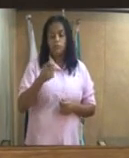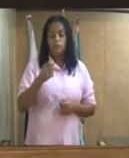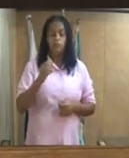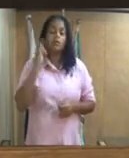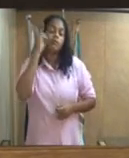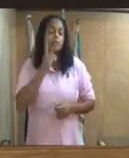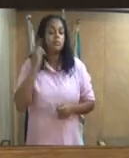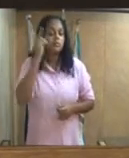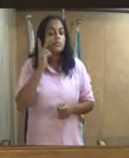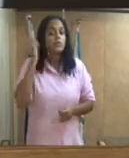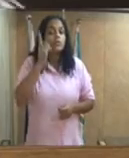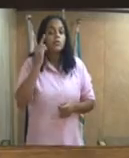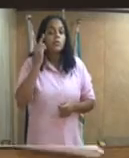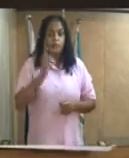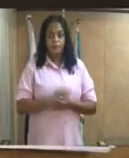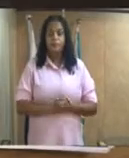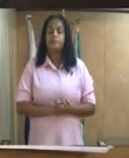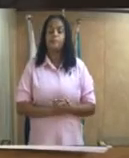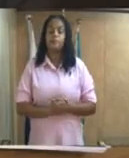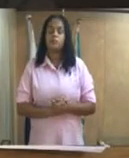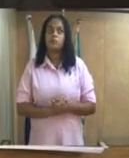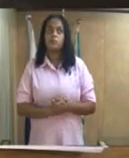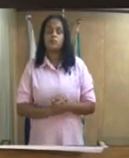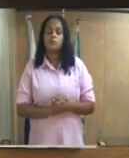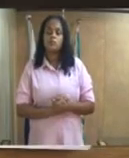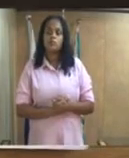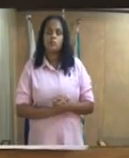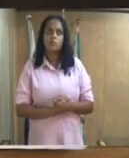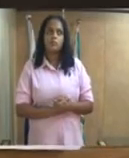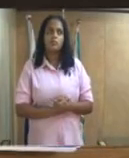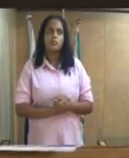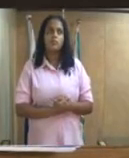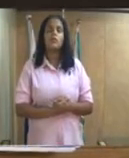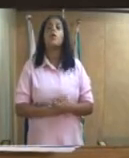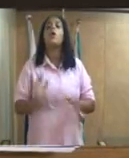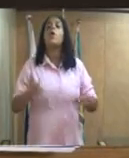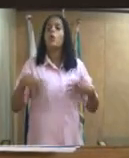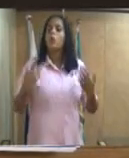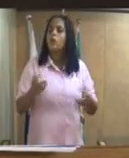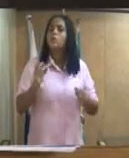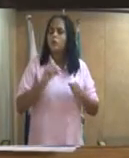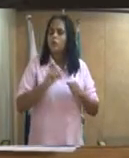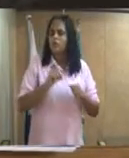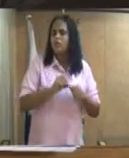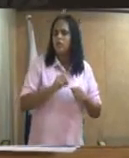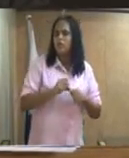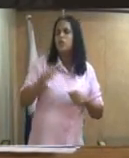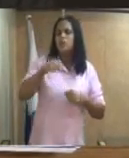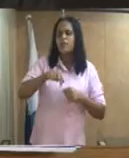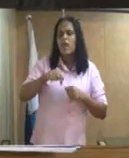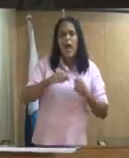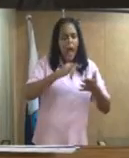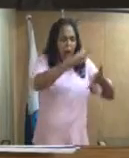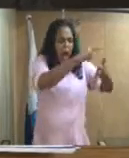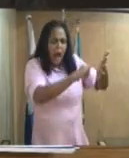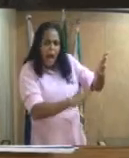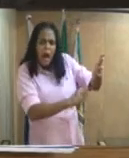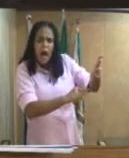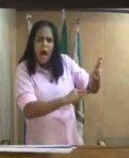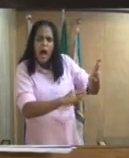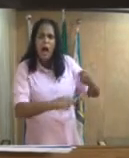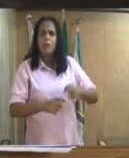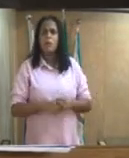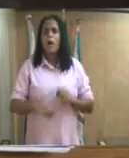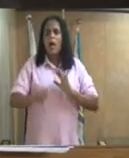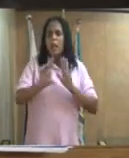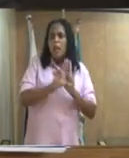Não é invenção de 20 vereadores. Quando traz aqui no seu inciso 4, senhor presidente,